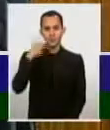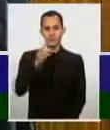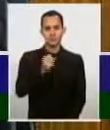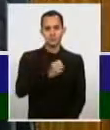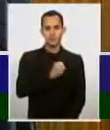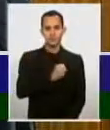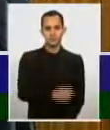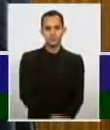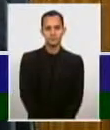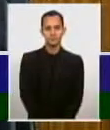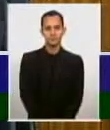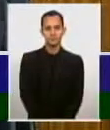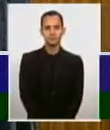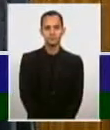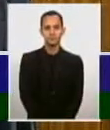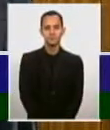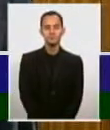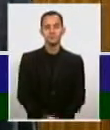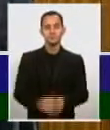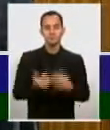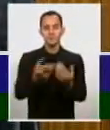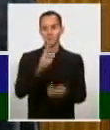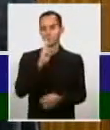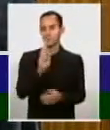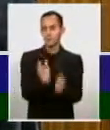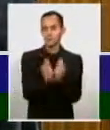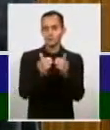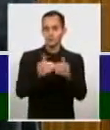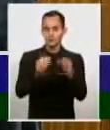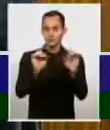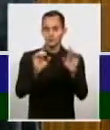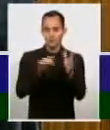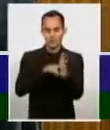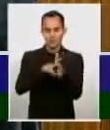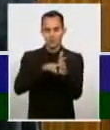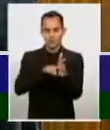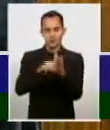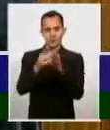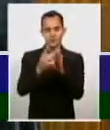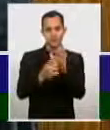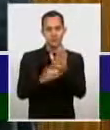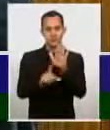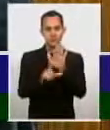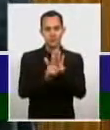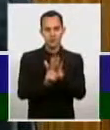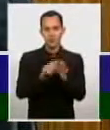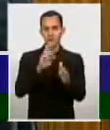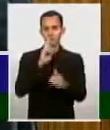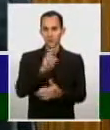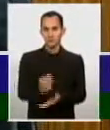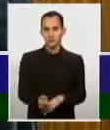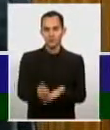Miranda, vereador. Assim, o parecer da Comissão Especial de Análise de Decreto Legislativo é